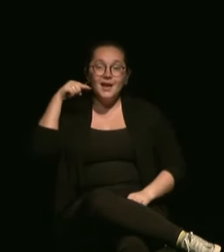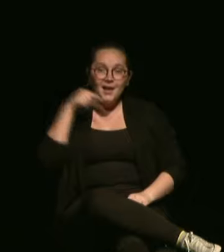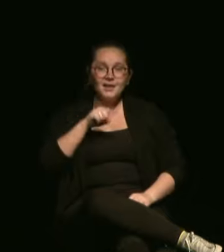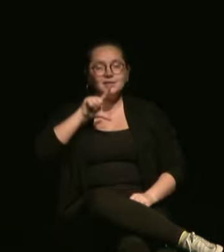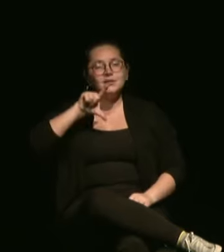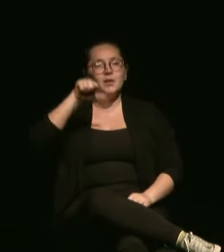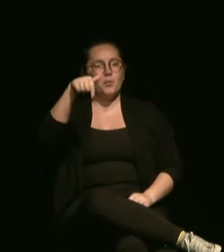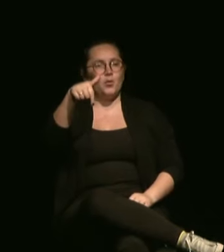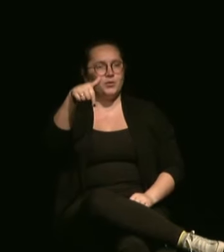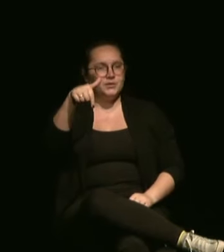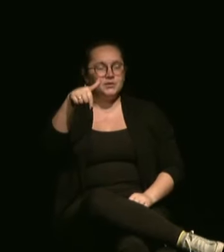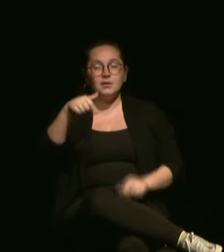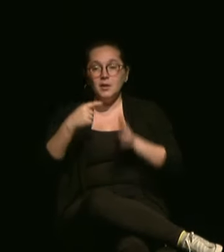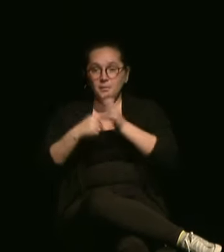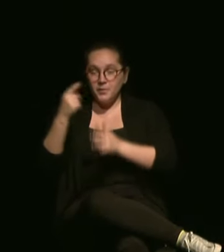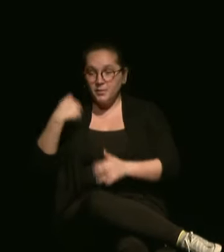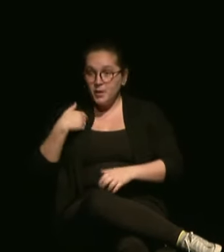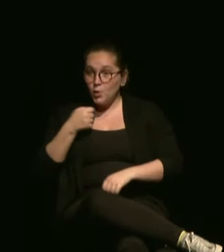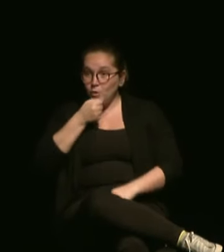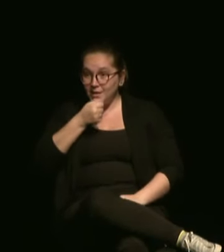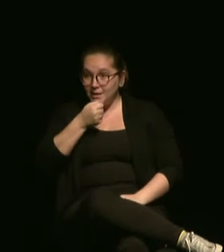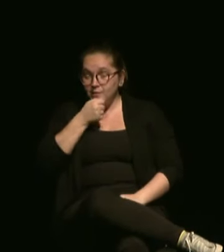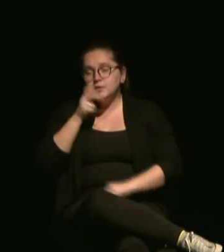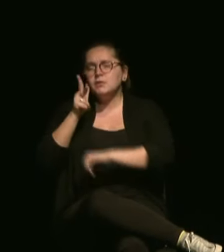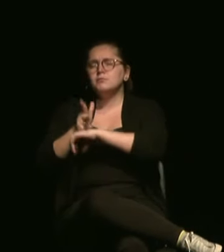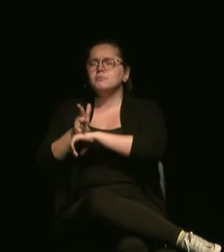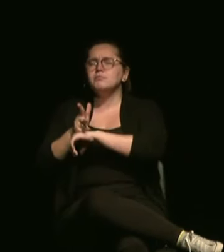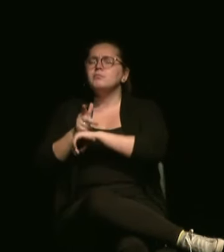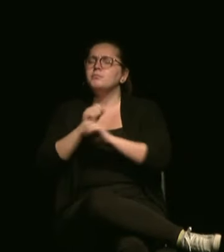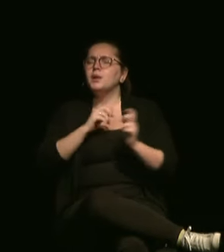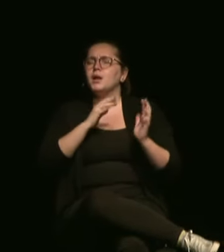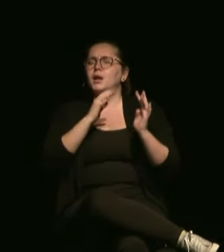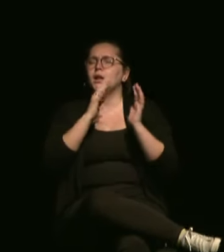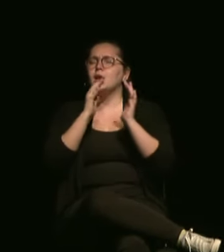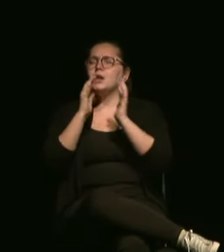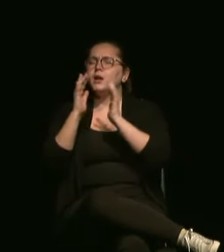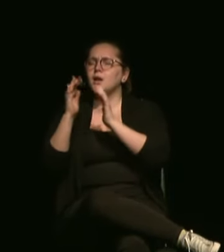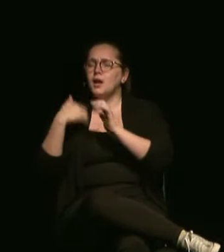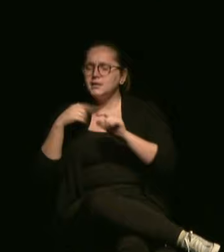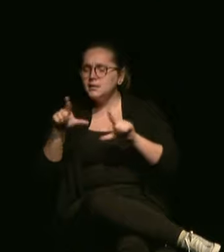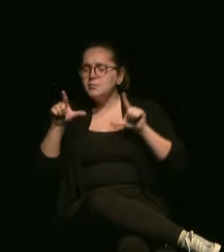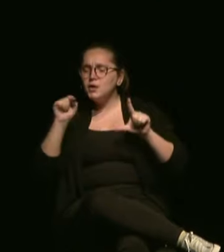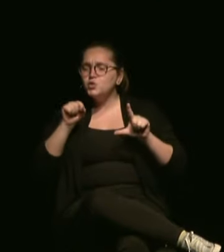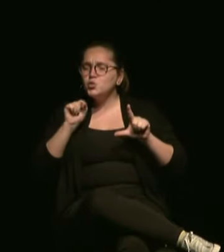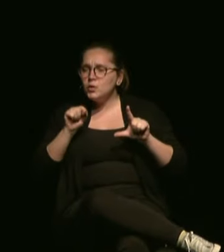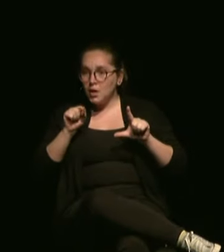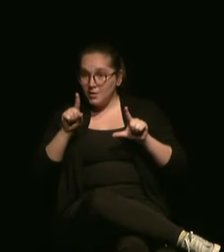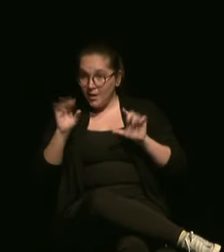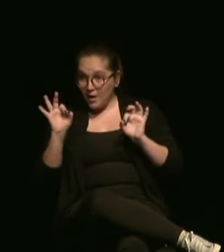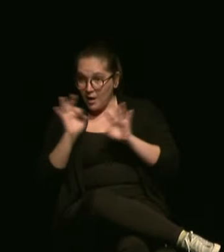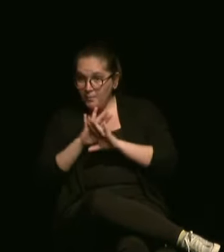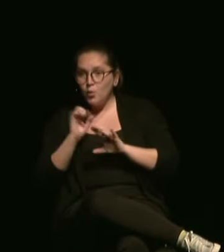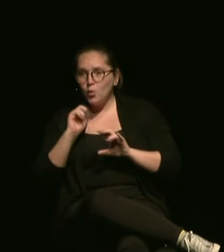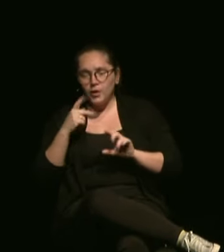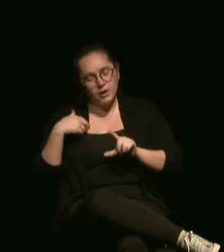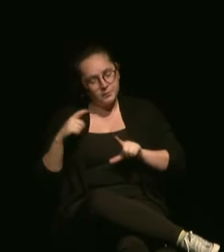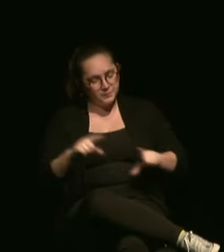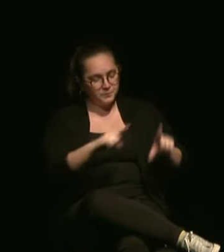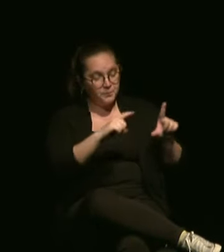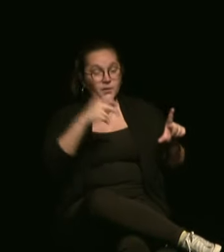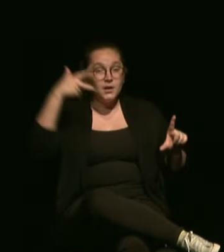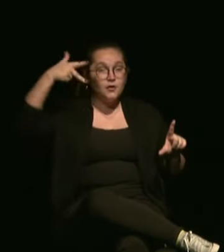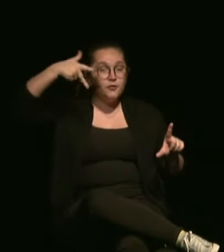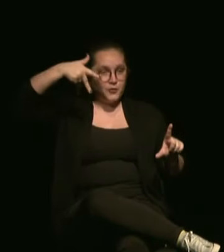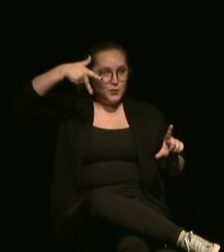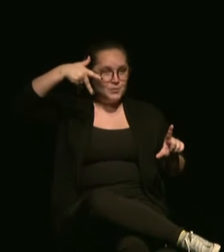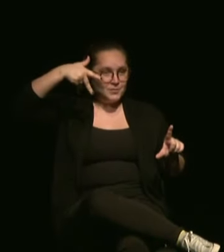Você vai, você colhe a entrevista e você diz, bom, ela falou de uma imagem, essa imagem está aqui, onde é que ela está? Bom, terminou a entrevista, eu vou lá filmar a imagem. É